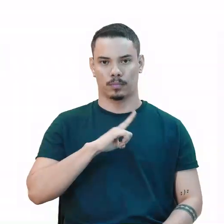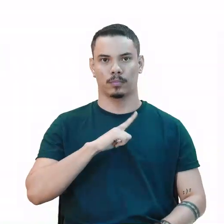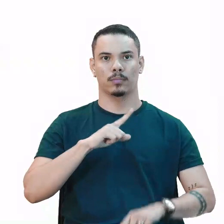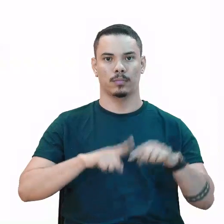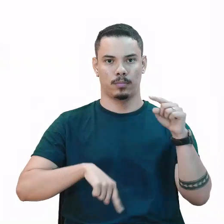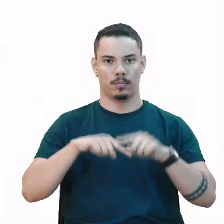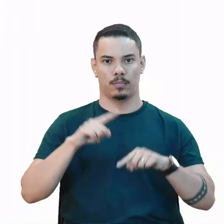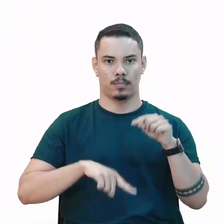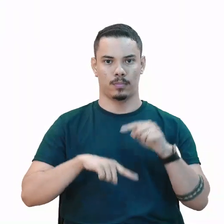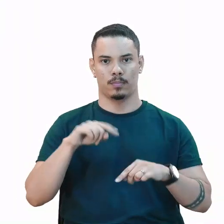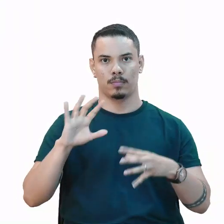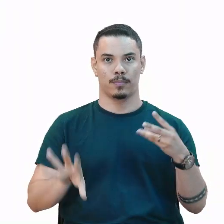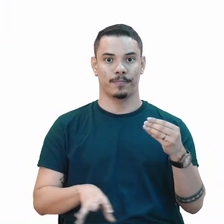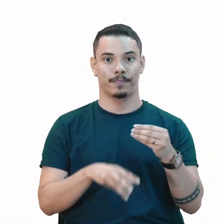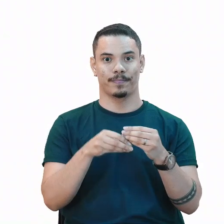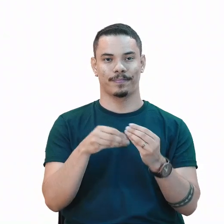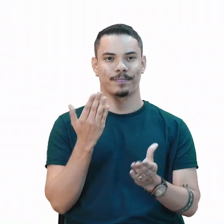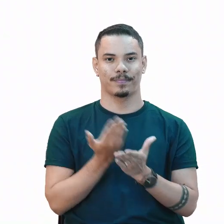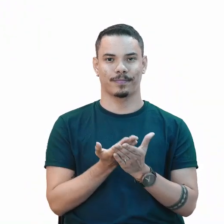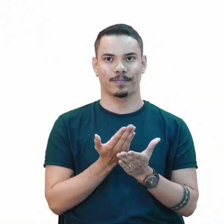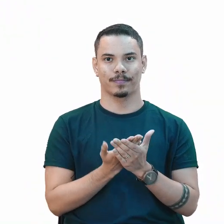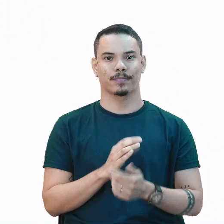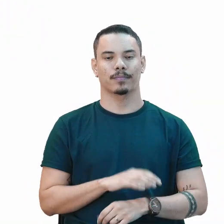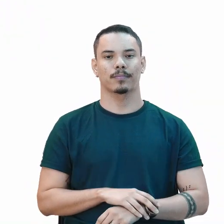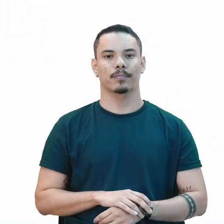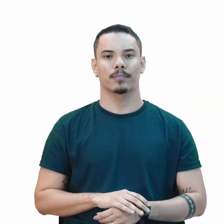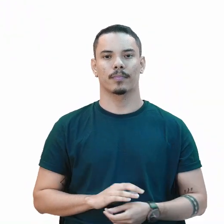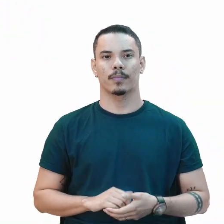complementar para a nossa aula. Olha